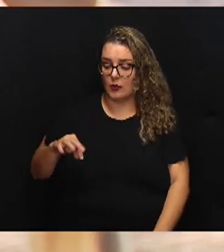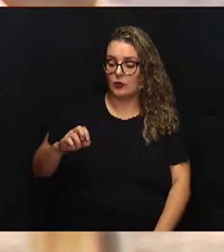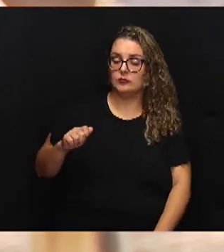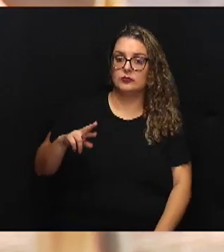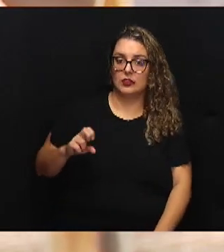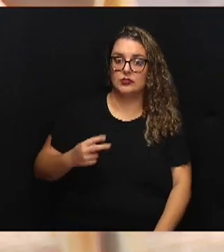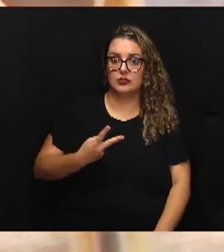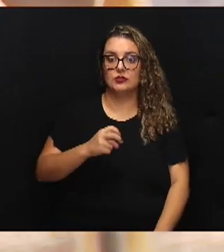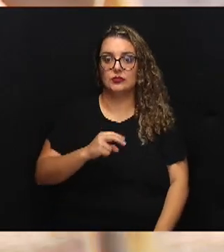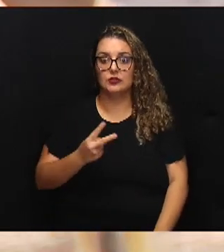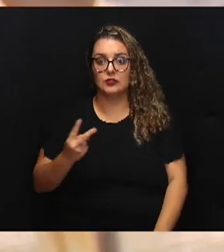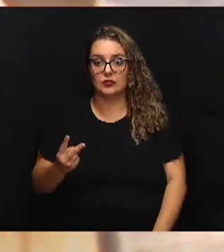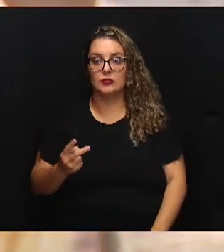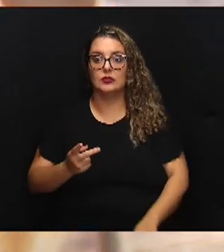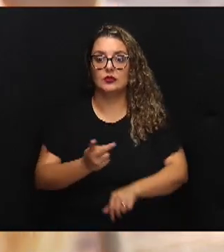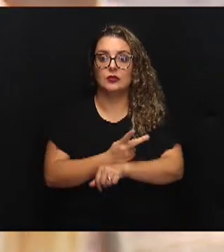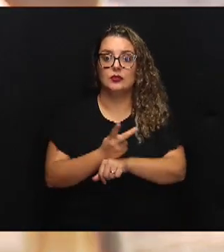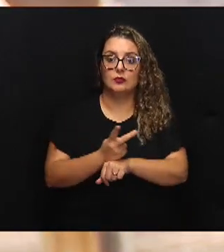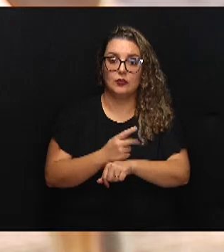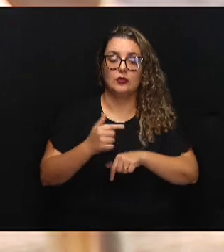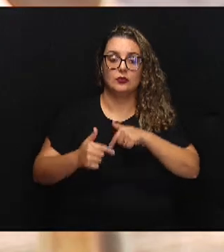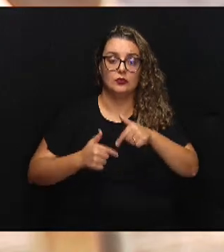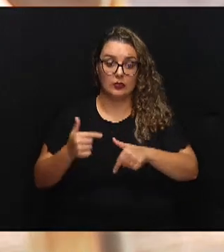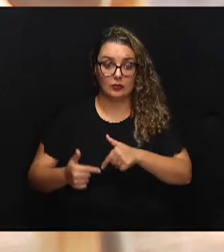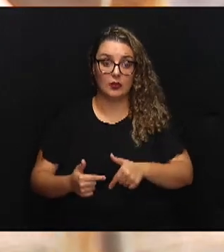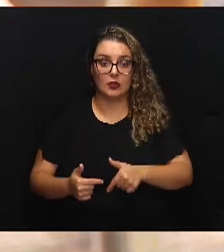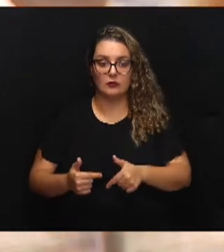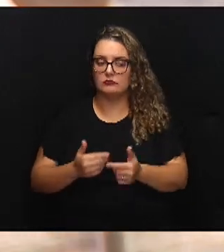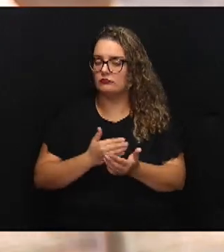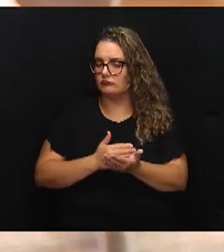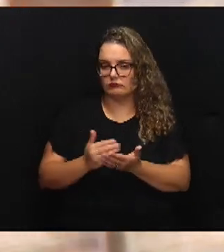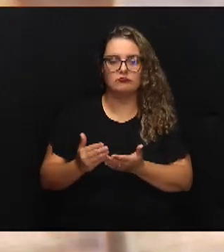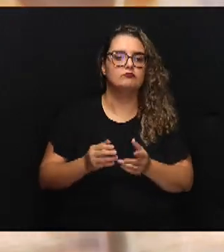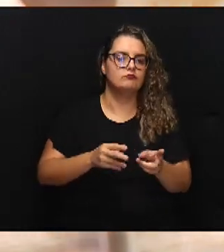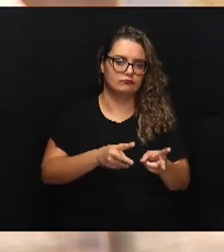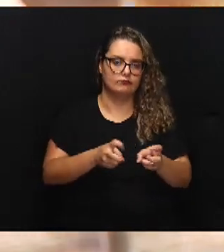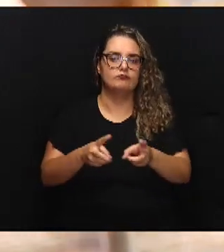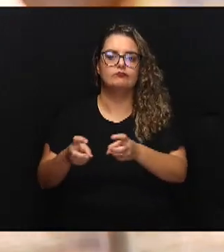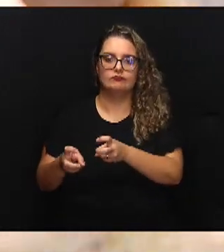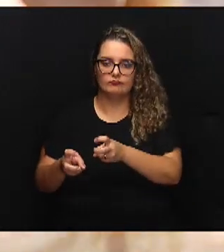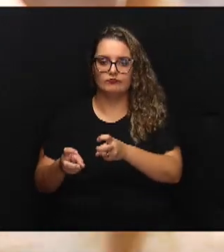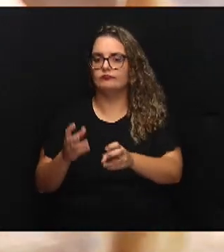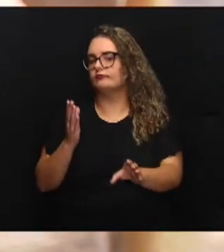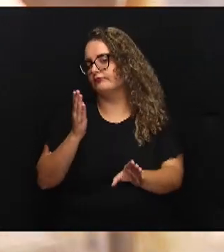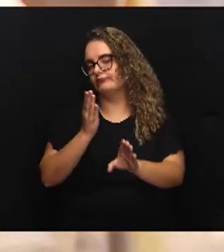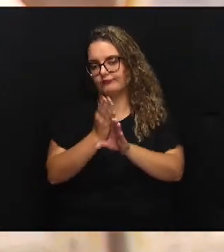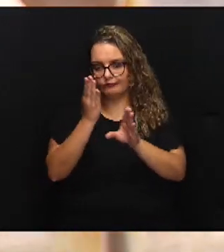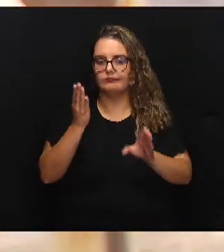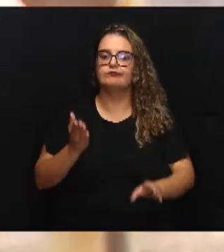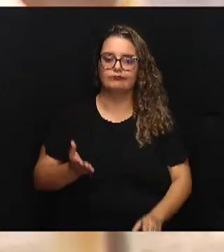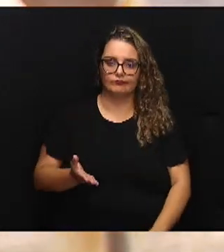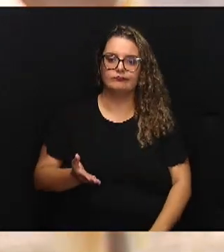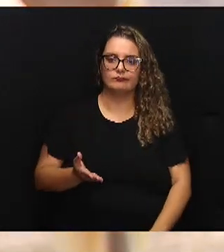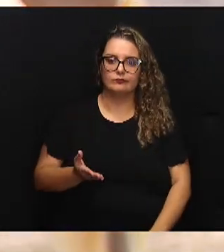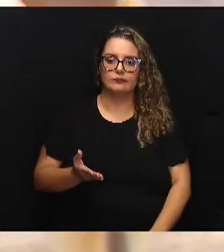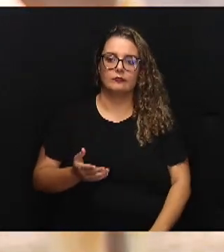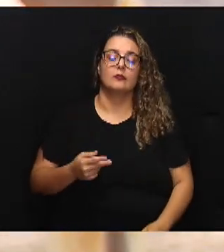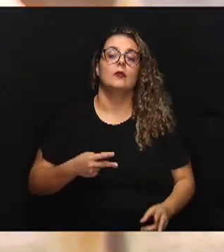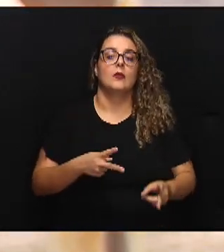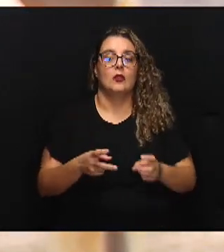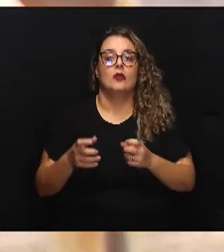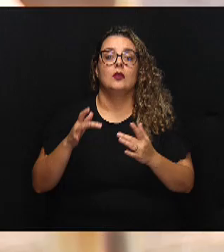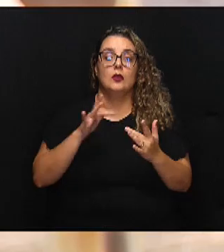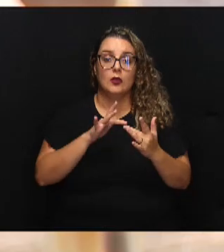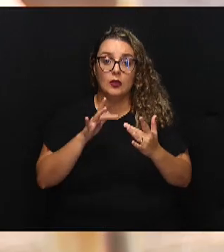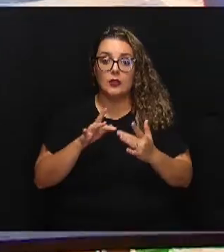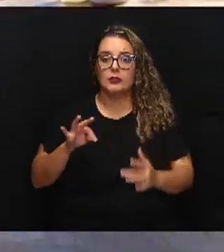2022, a gente buscou o trabalho, E logo de cara a gente já percebeu, Logo de imediato, assim, a gente já percebeu o